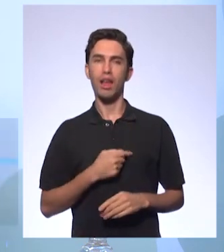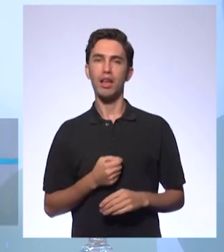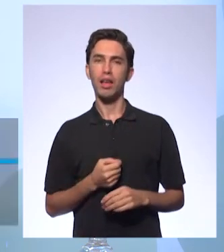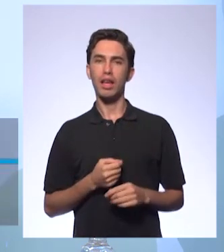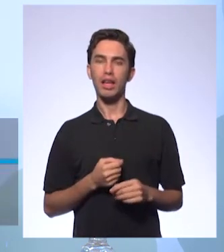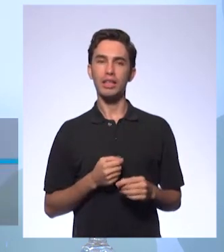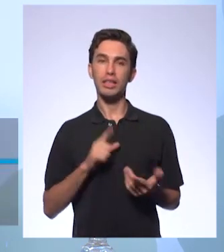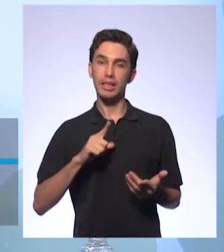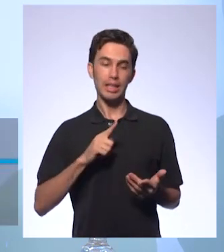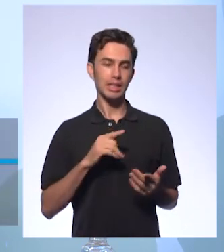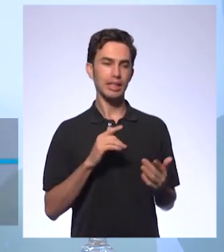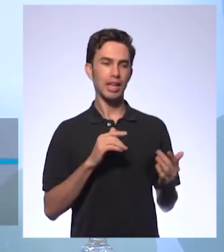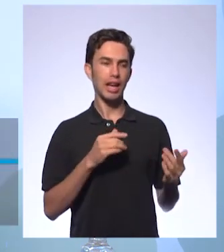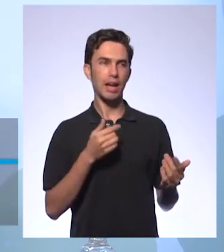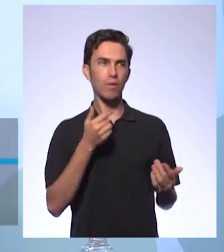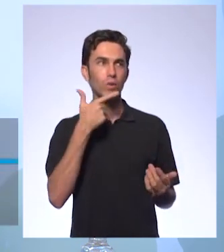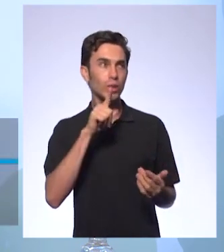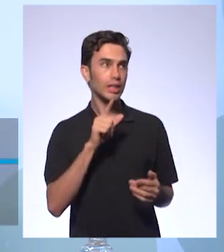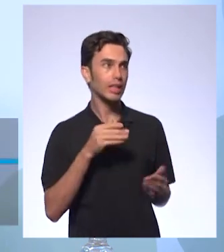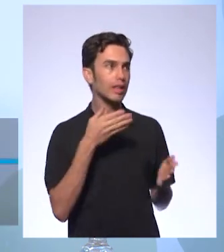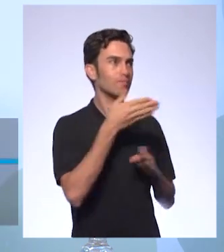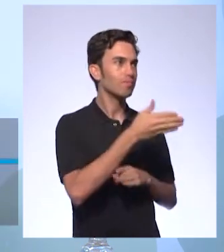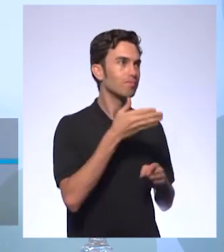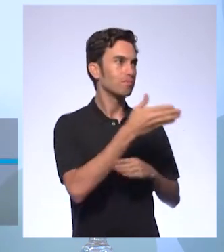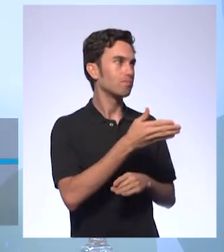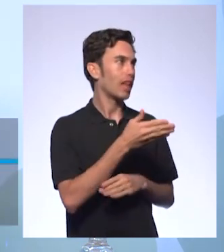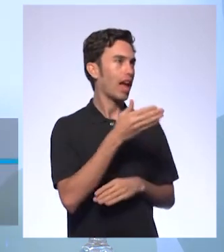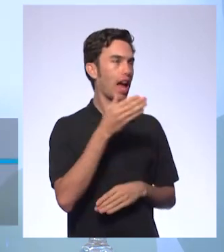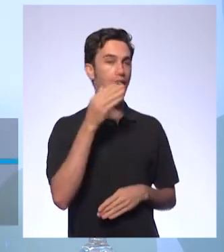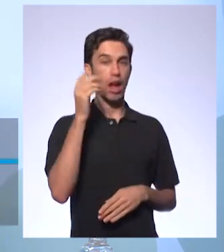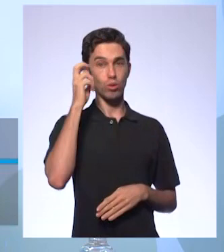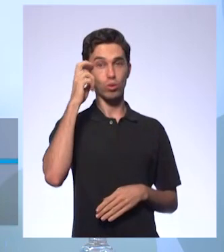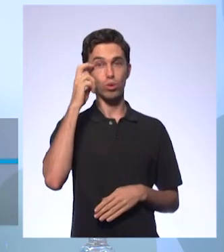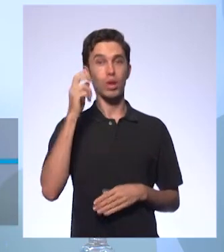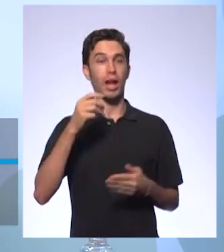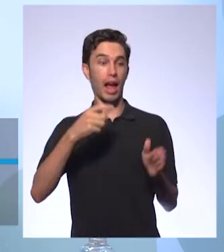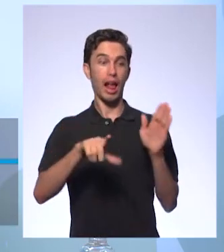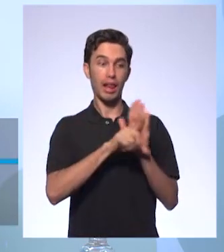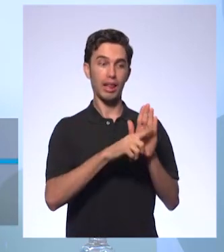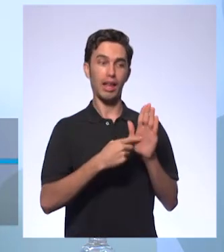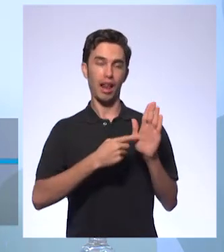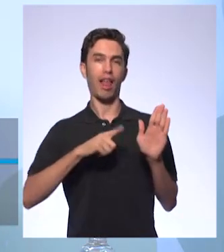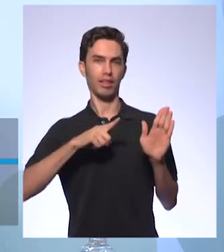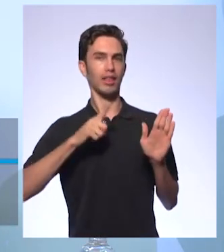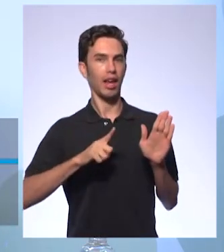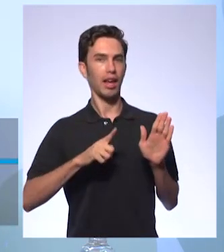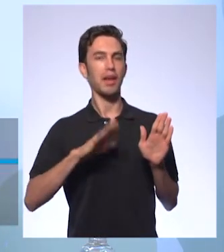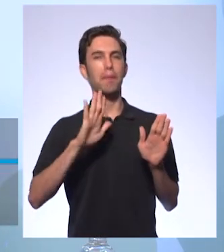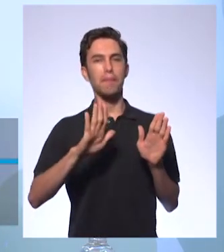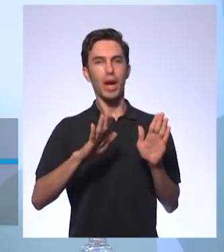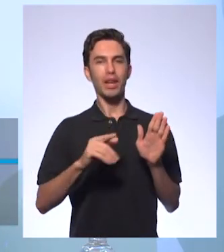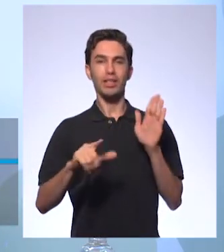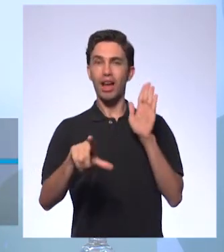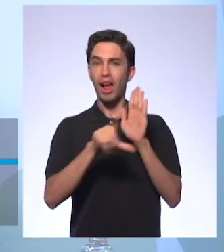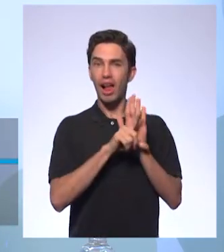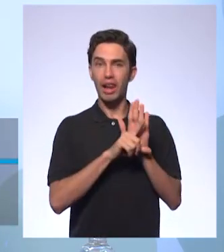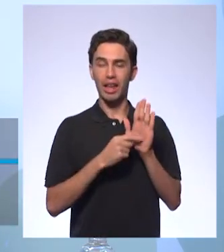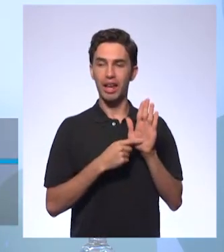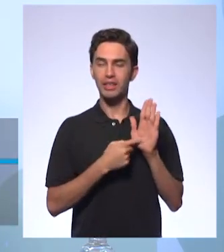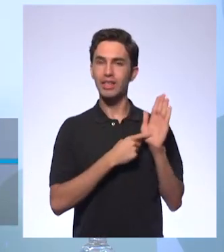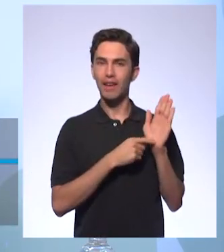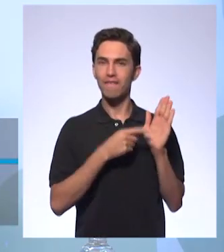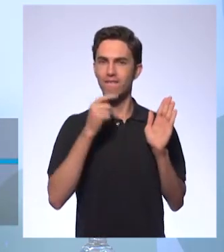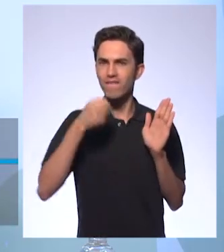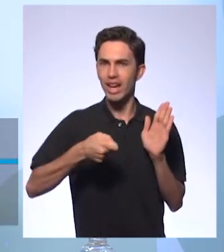do acesso, né, à cultura é garantida por lei, mas a lei não faz que essa ação